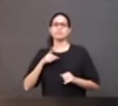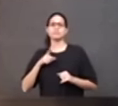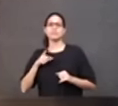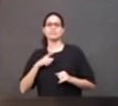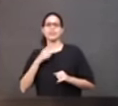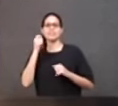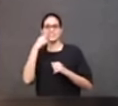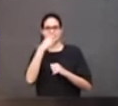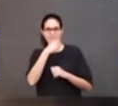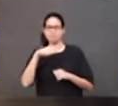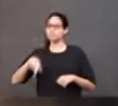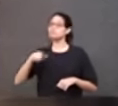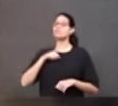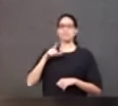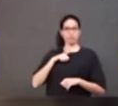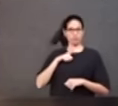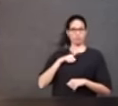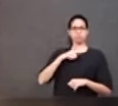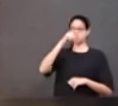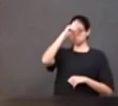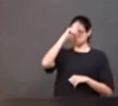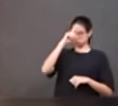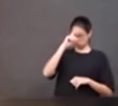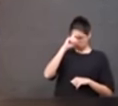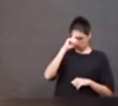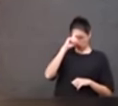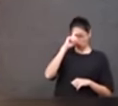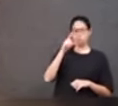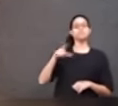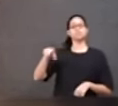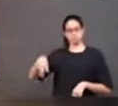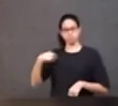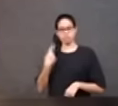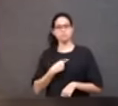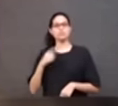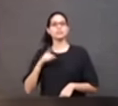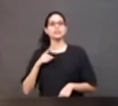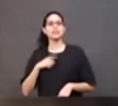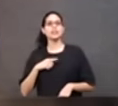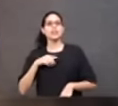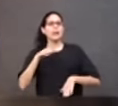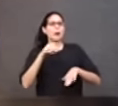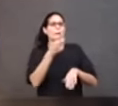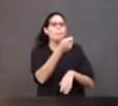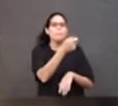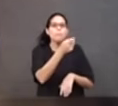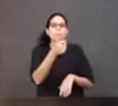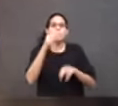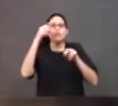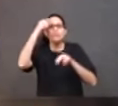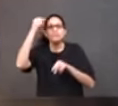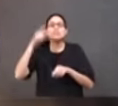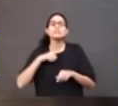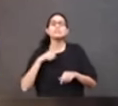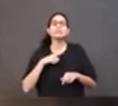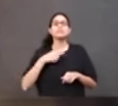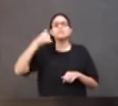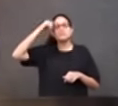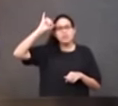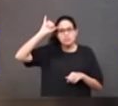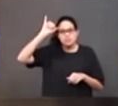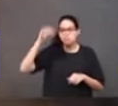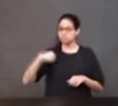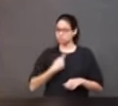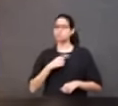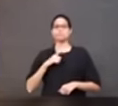têm hospital de clínicas, nós temos. Poucas universidades têm fazendas, nós temos. Poucas universidades têm curso de